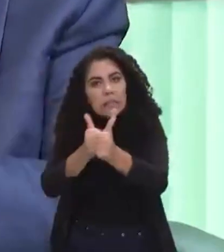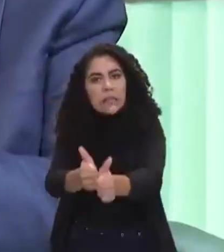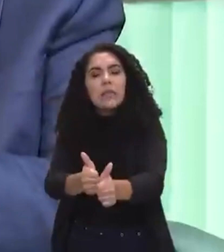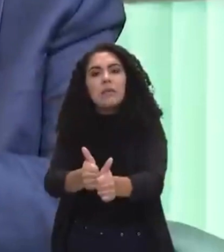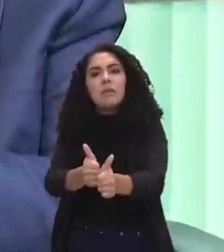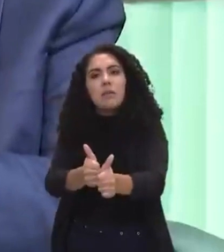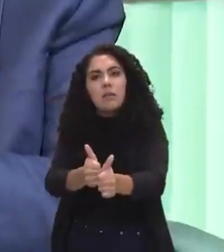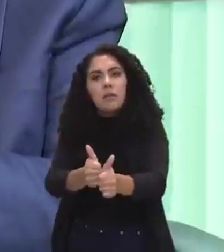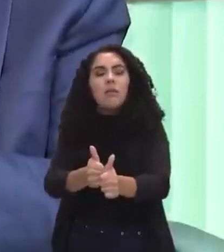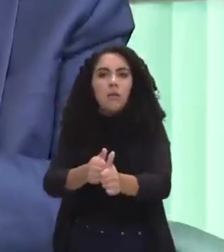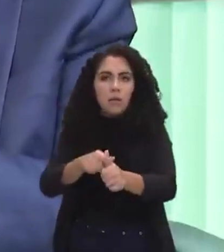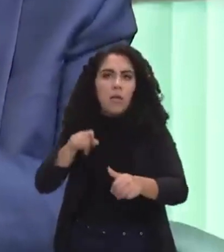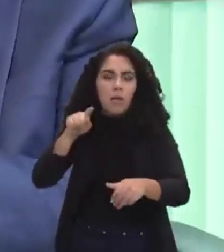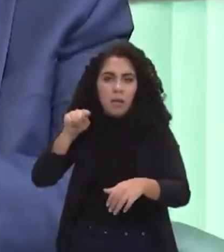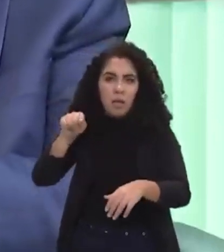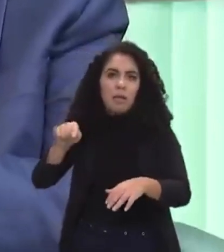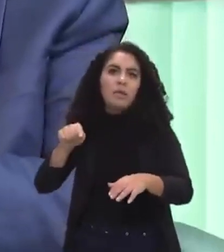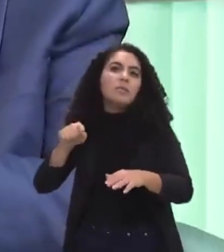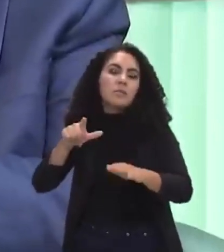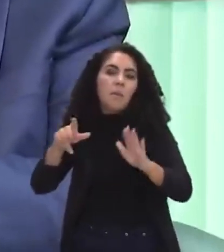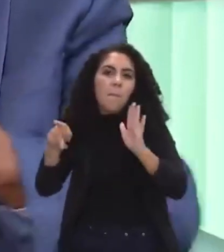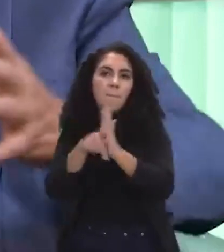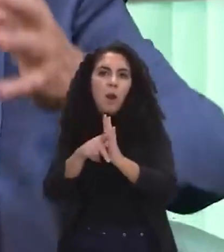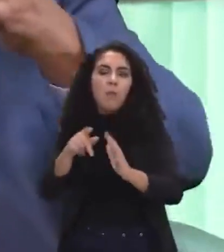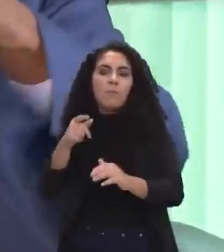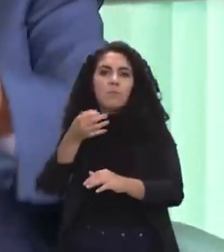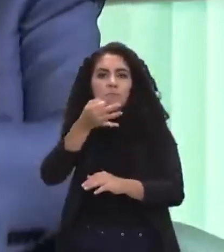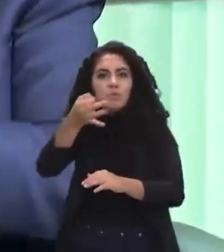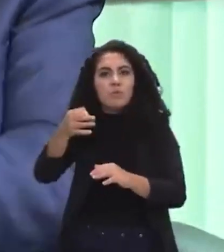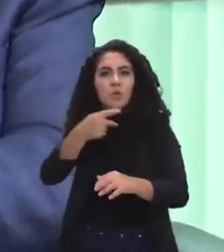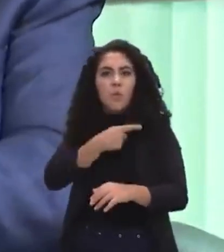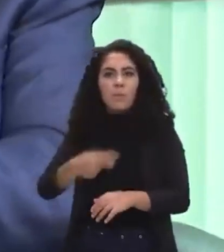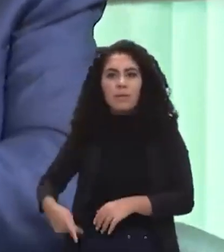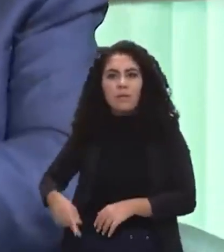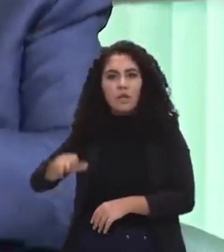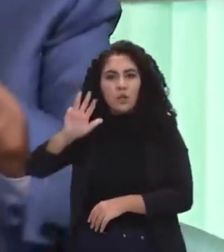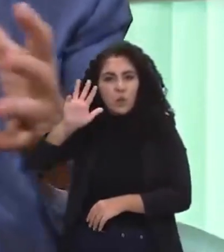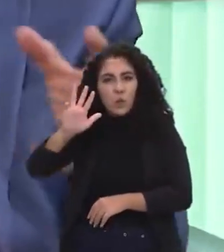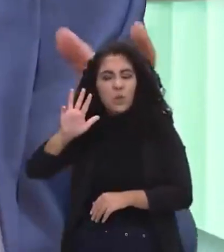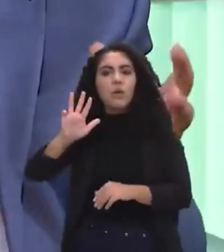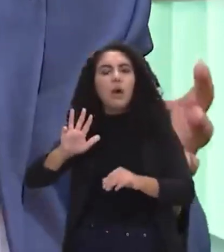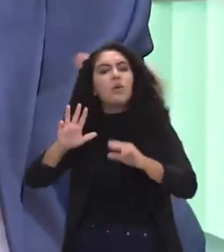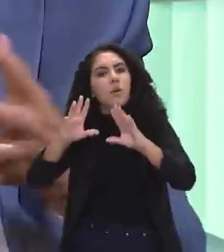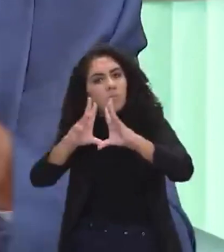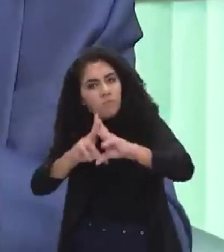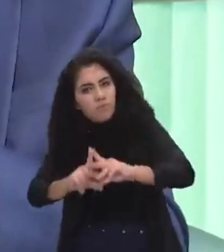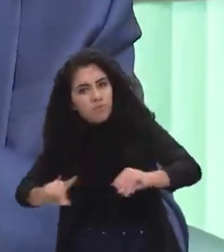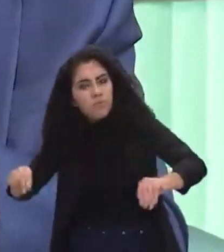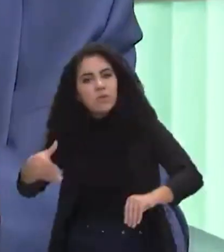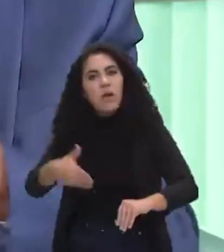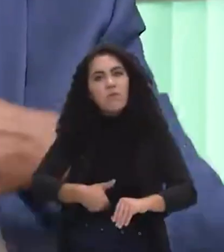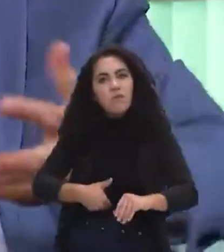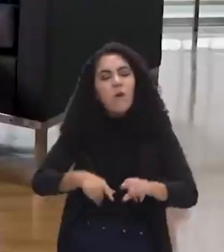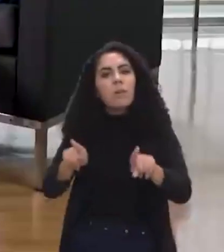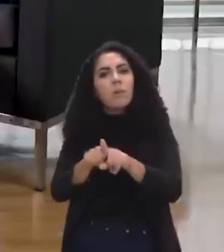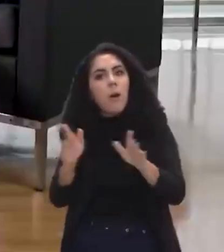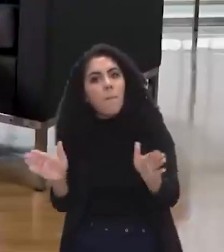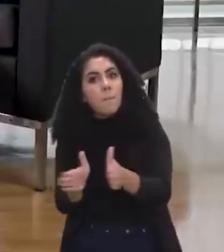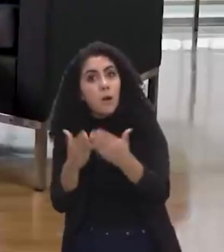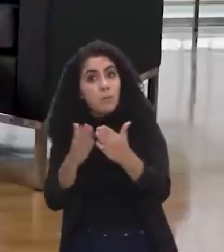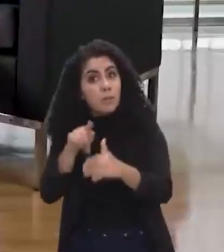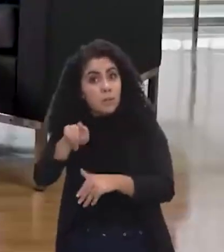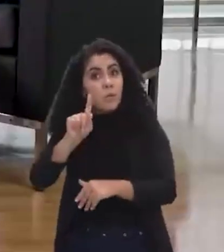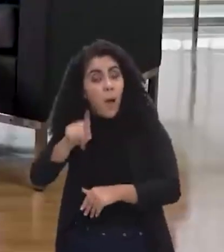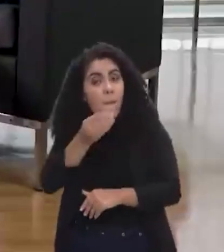posição eh do presidente Lula no G20 para aliança Global contra a fome e a pobreza já